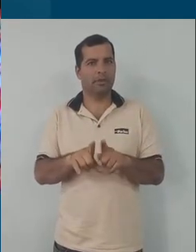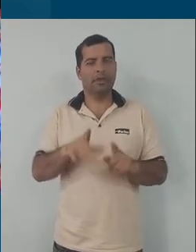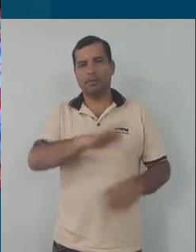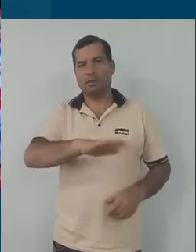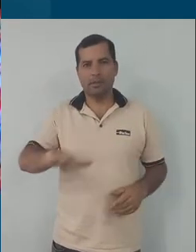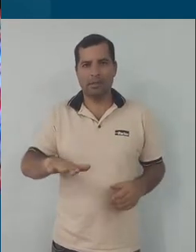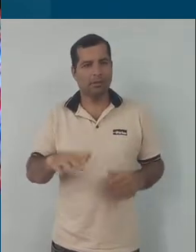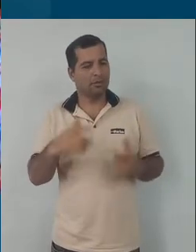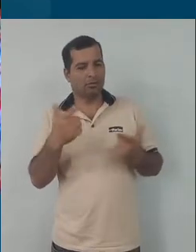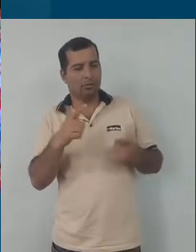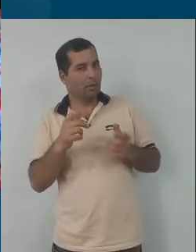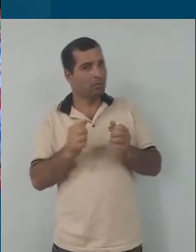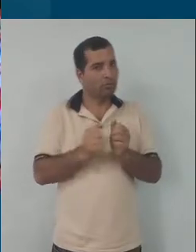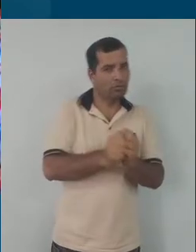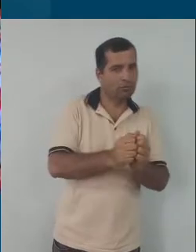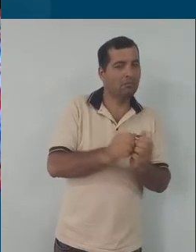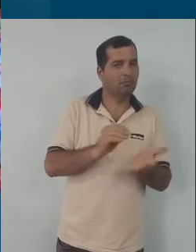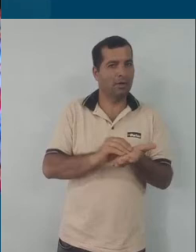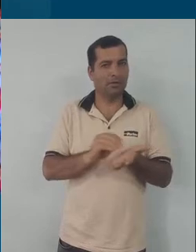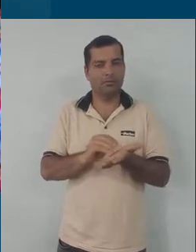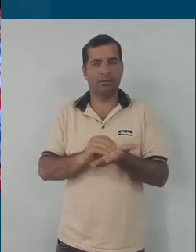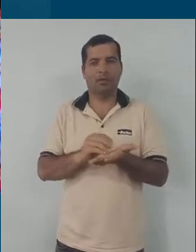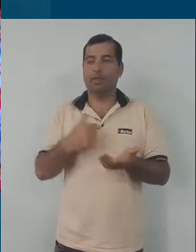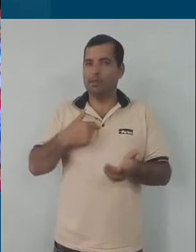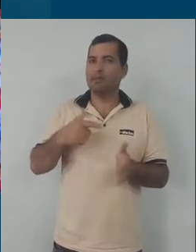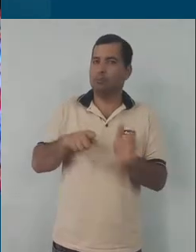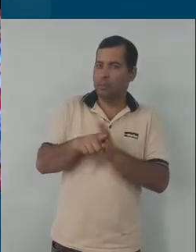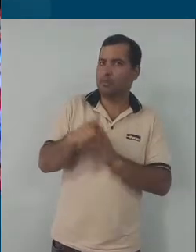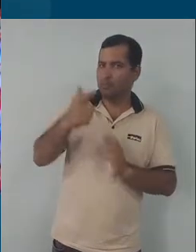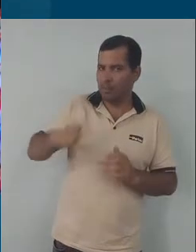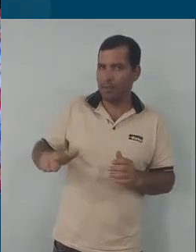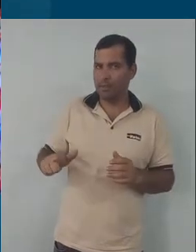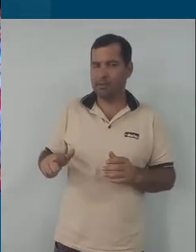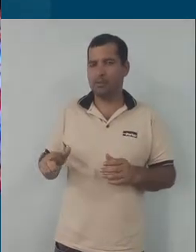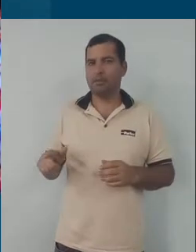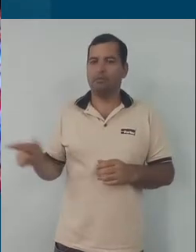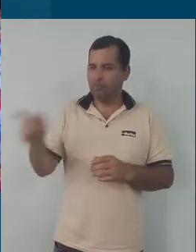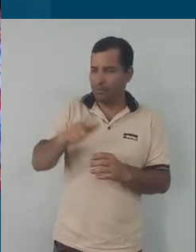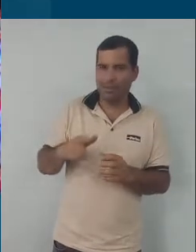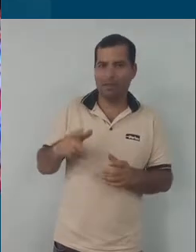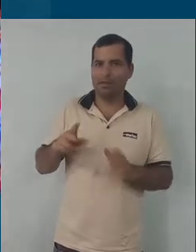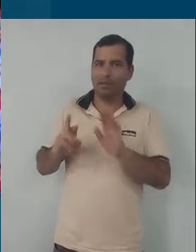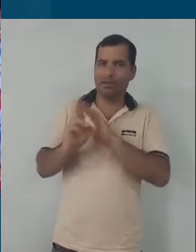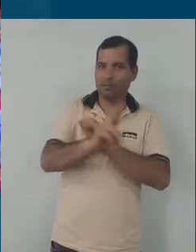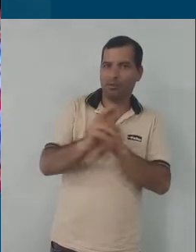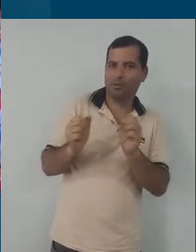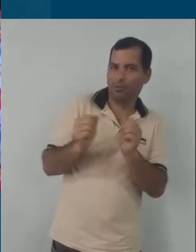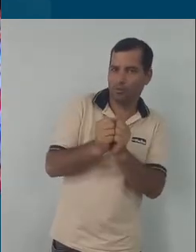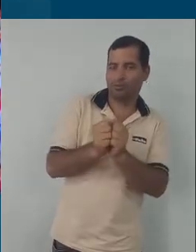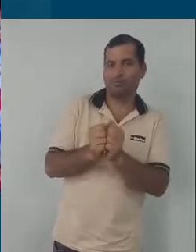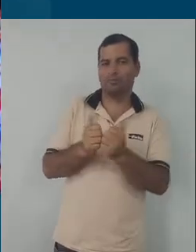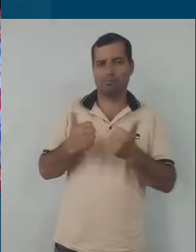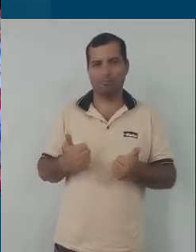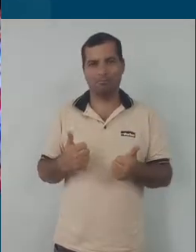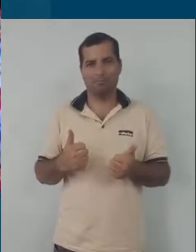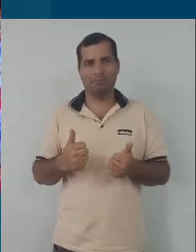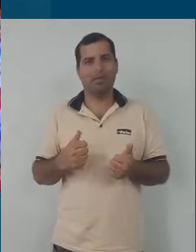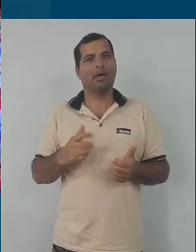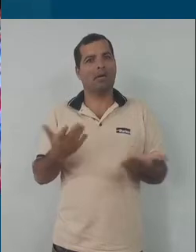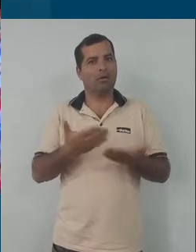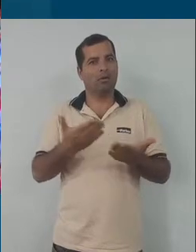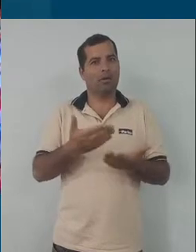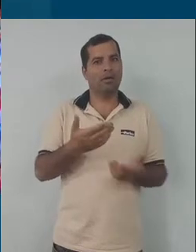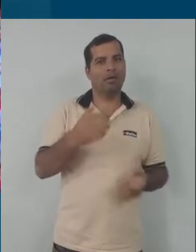conteúdo. Eu tenho mais algumas perguntas aqui, aí você já coloca no pacote, porque a gente são 20h17, eu estou um